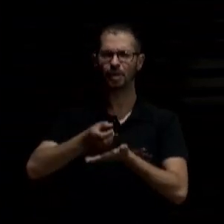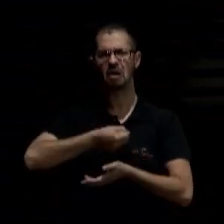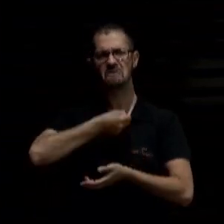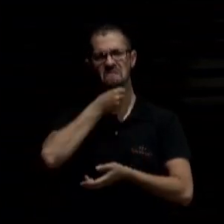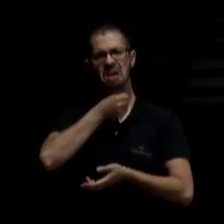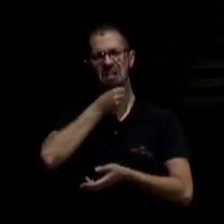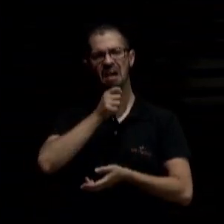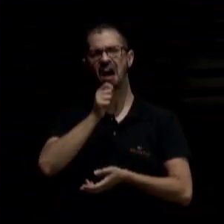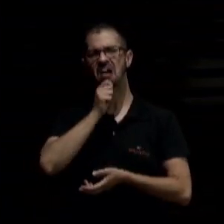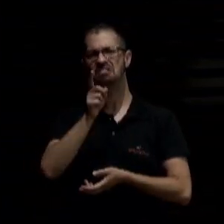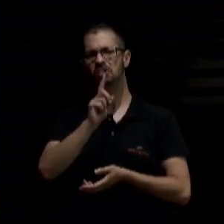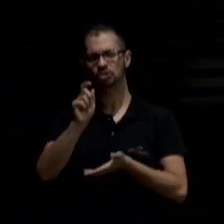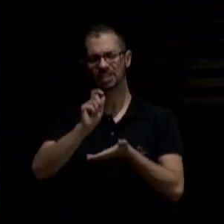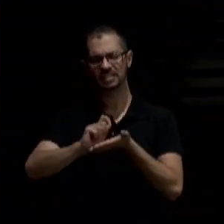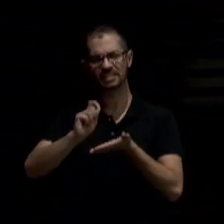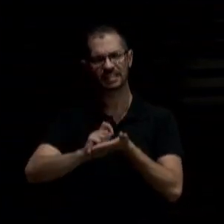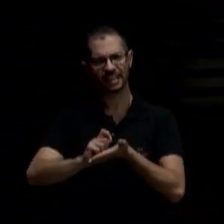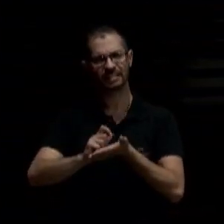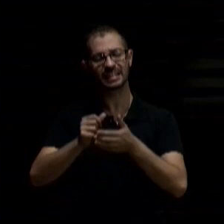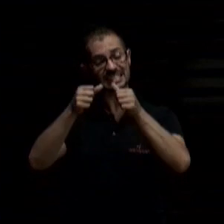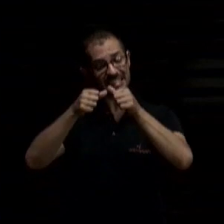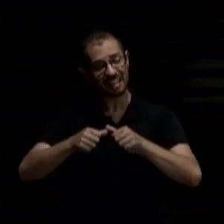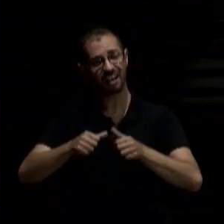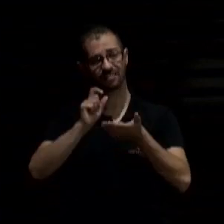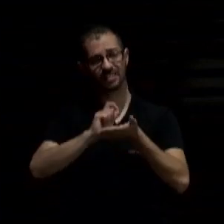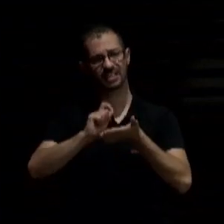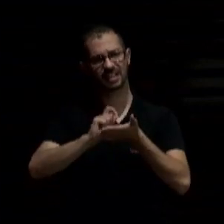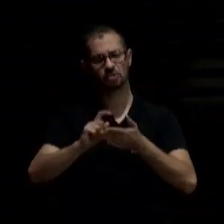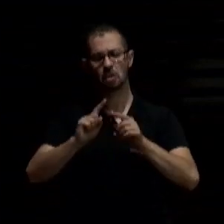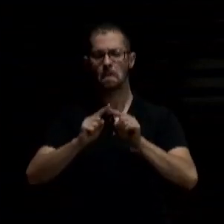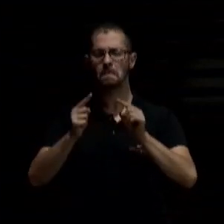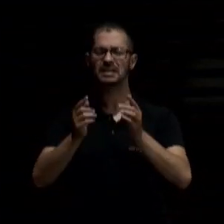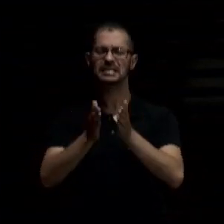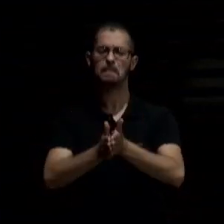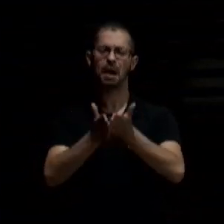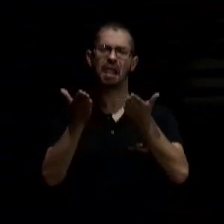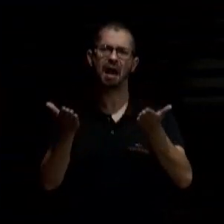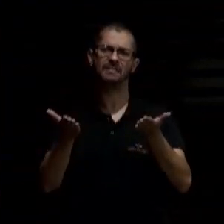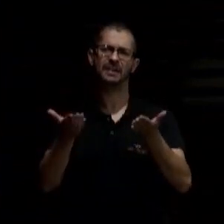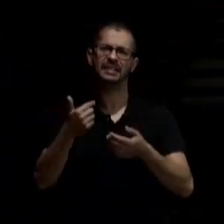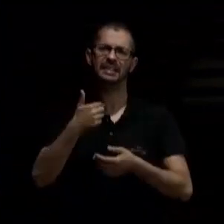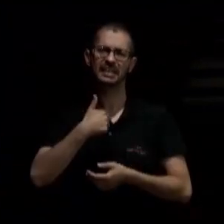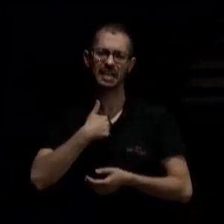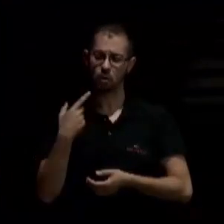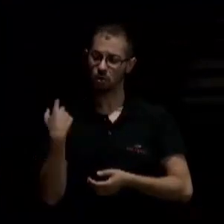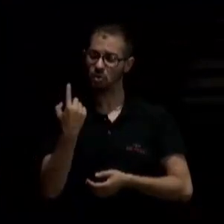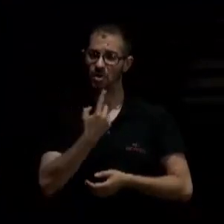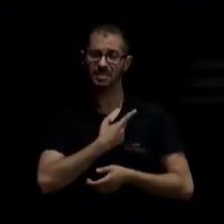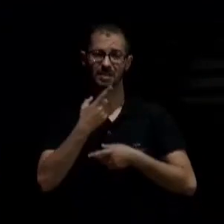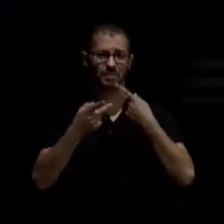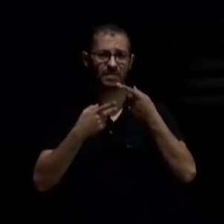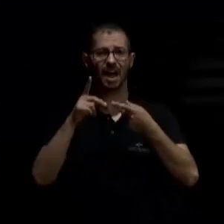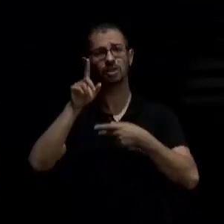sido escrita, ele estava escrevendo. Mas a palavra que eu e nós temos falados é a